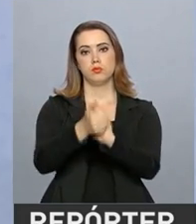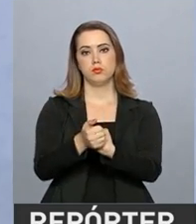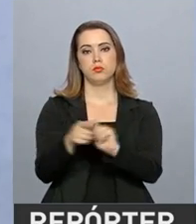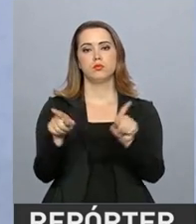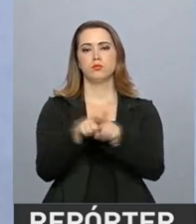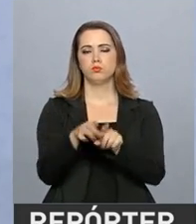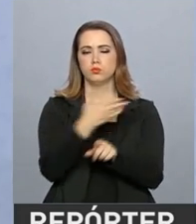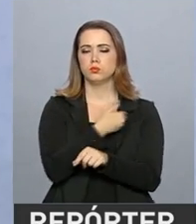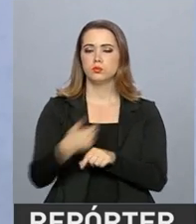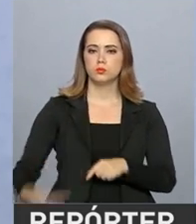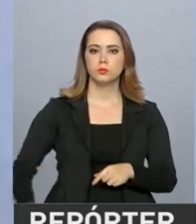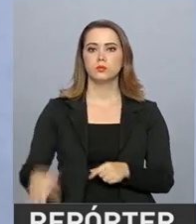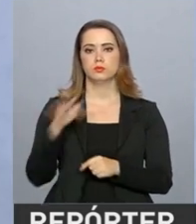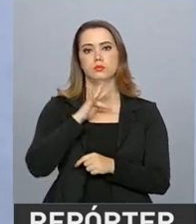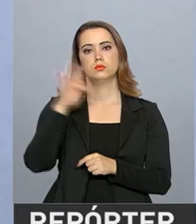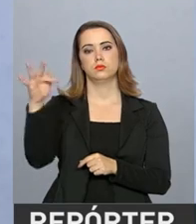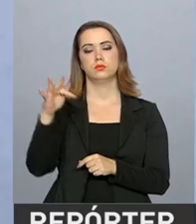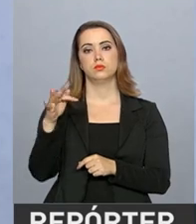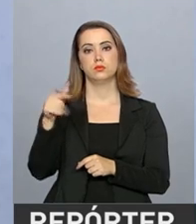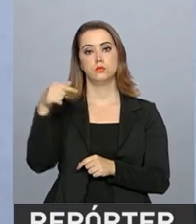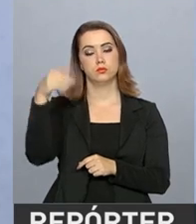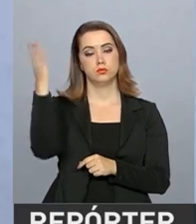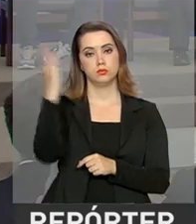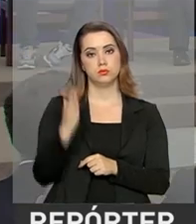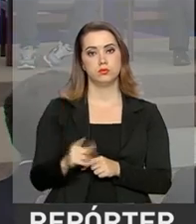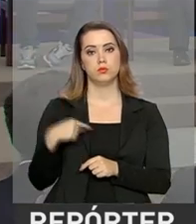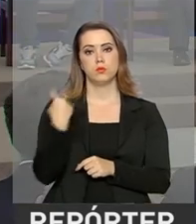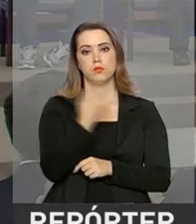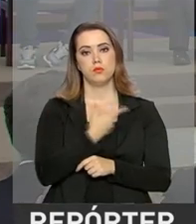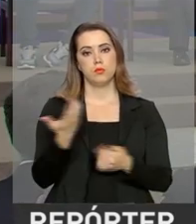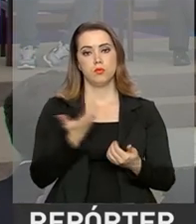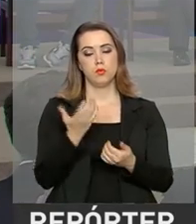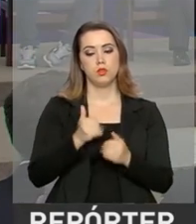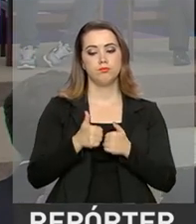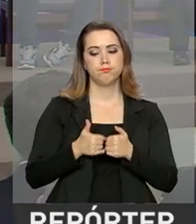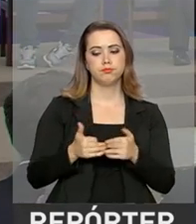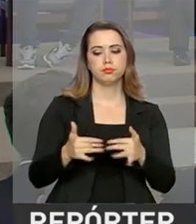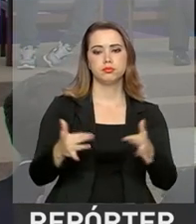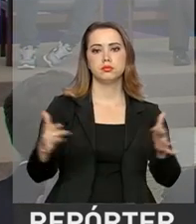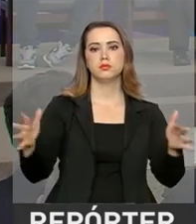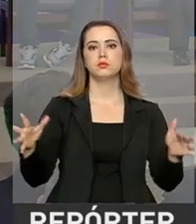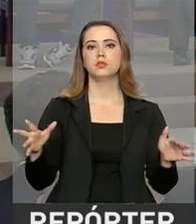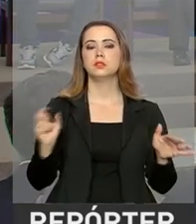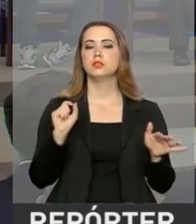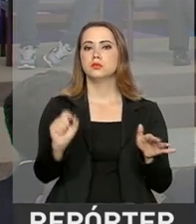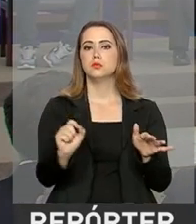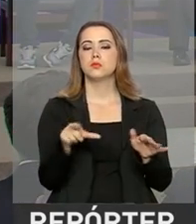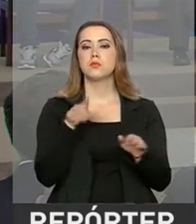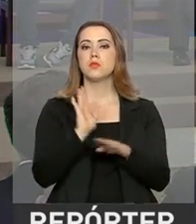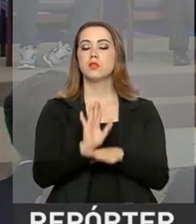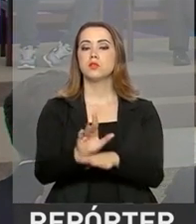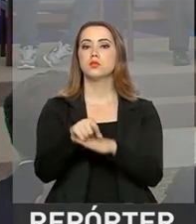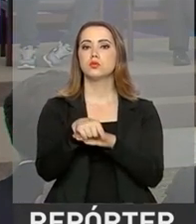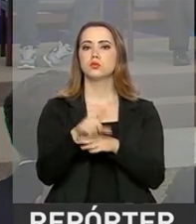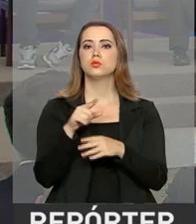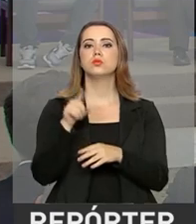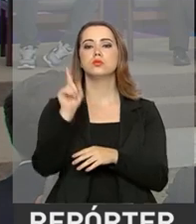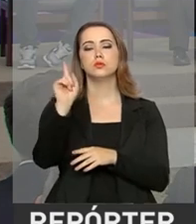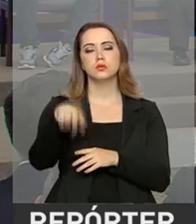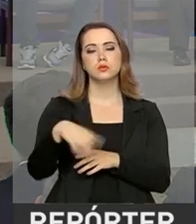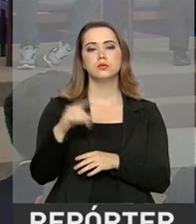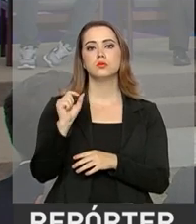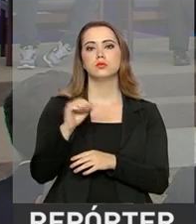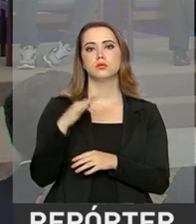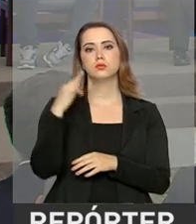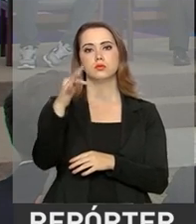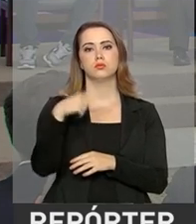governo federal brasileiro e nós queremos ampliar e essa eu tenho certeza eh será o